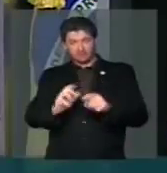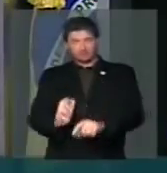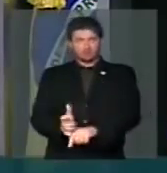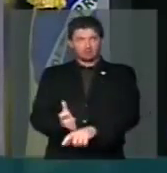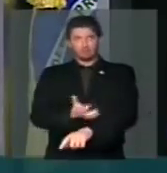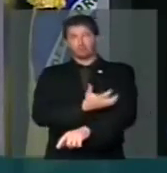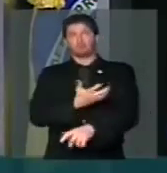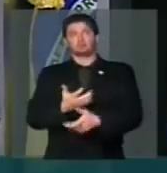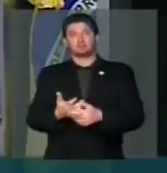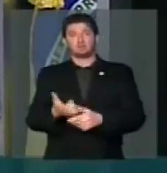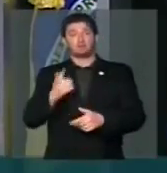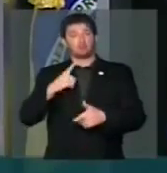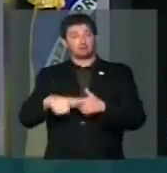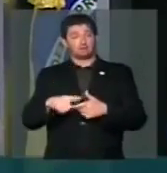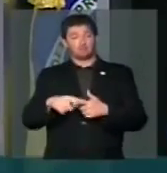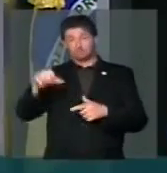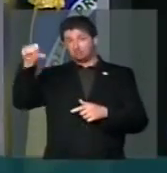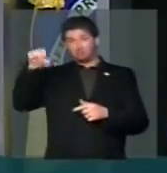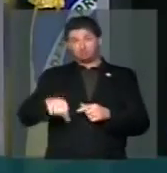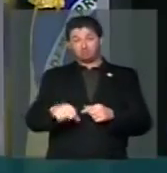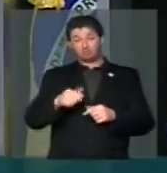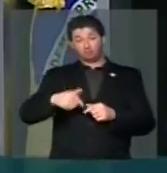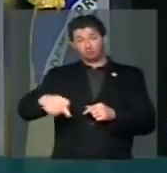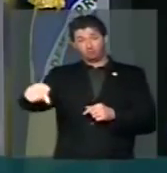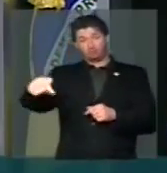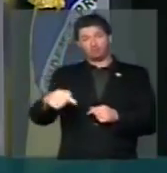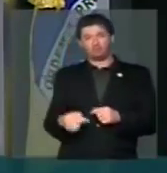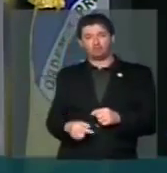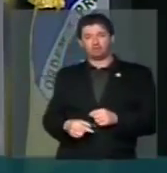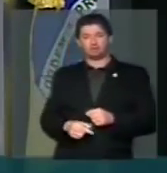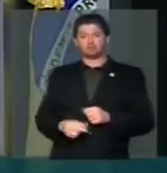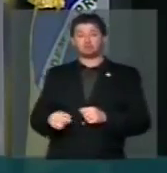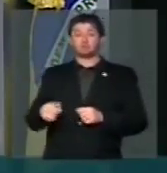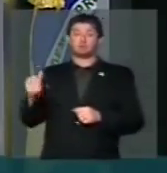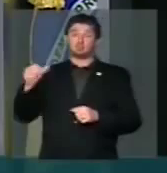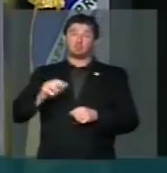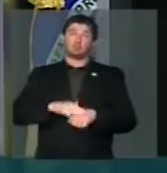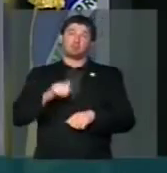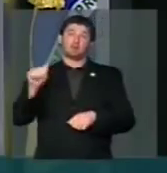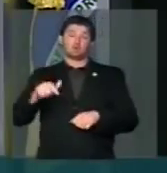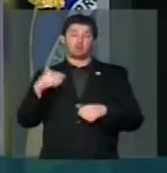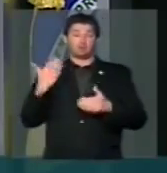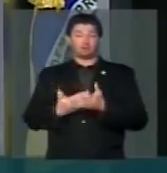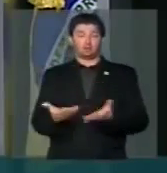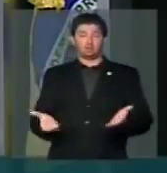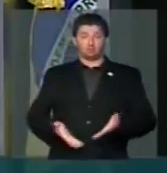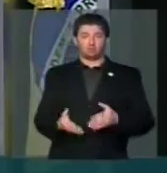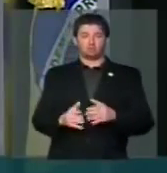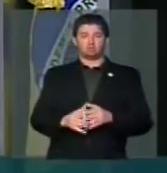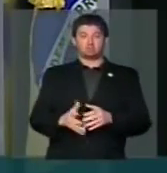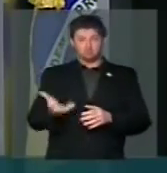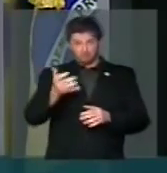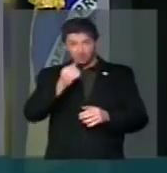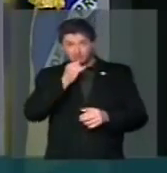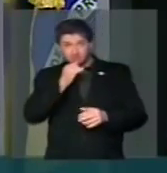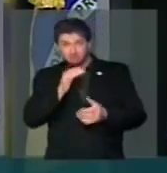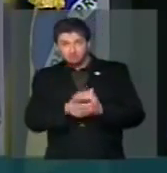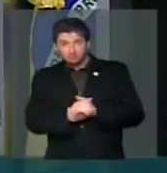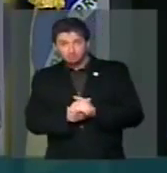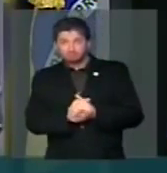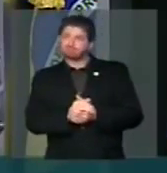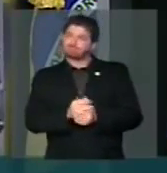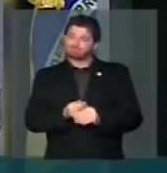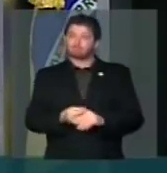emoção, nós teremos problemas enormes pela frente e muito maiores do que temos até hoje. Querem um exemplo?